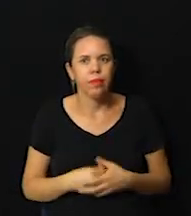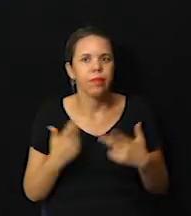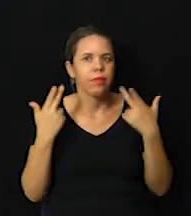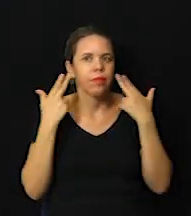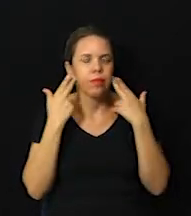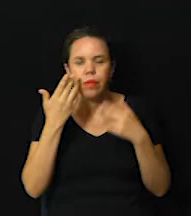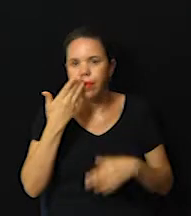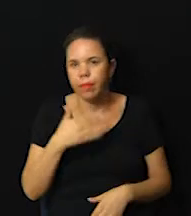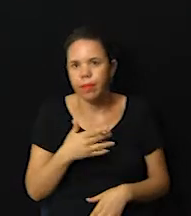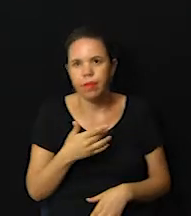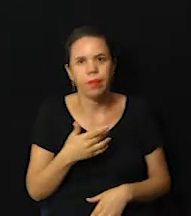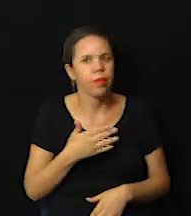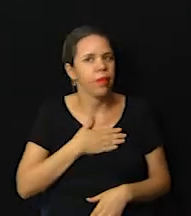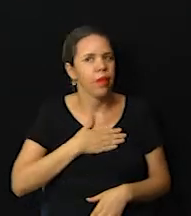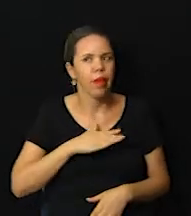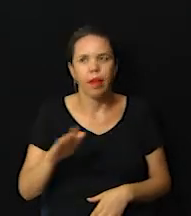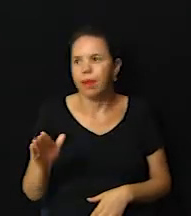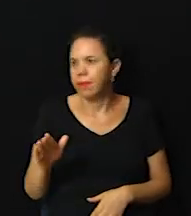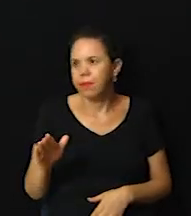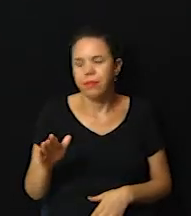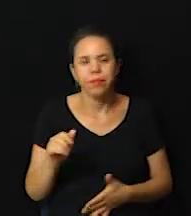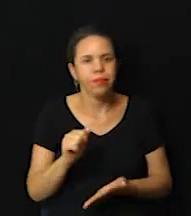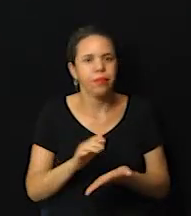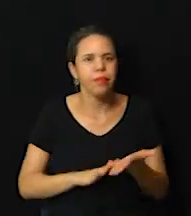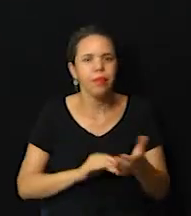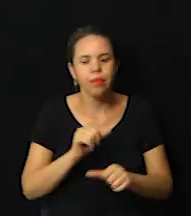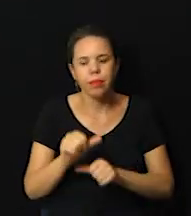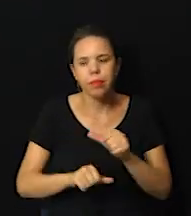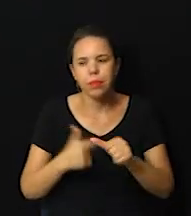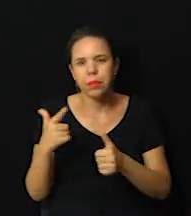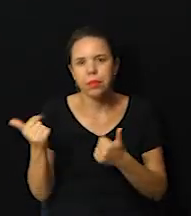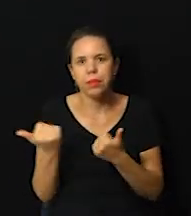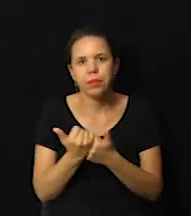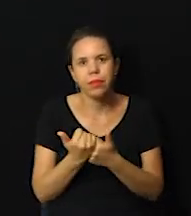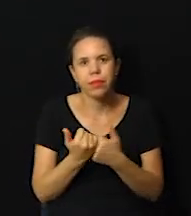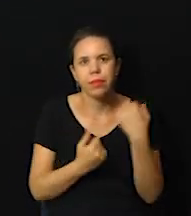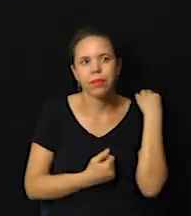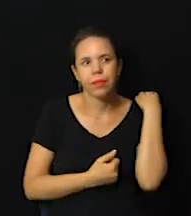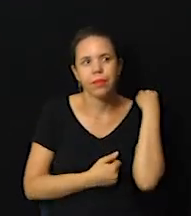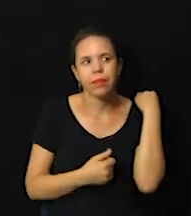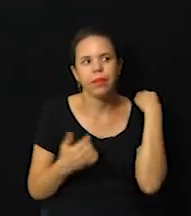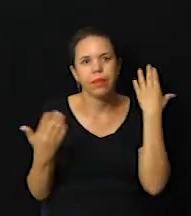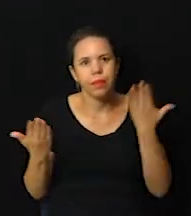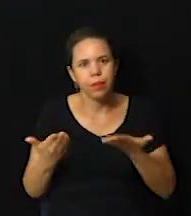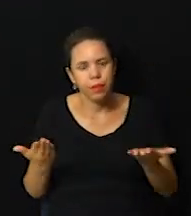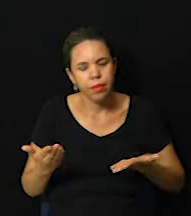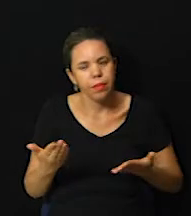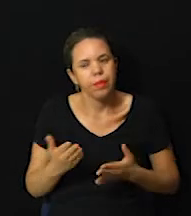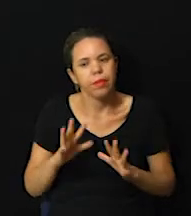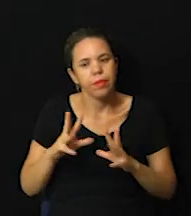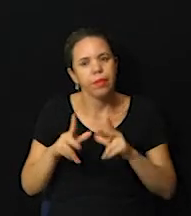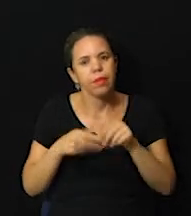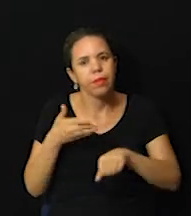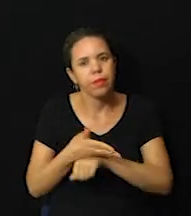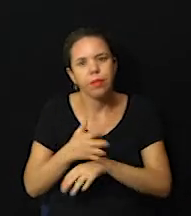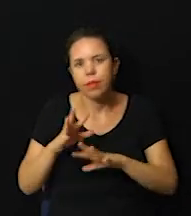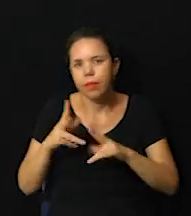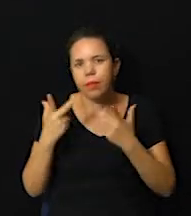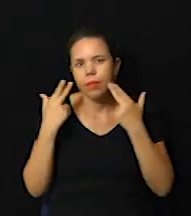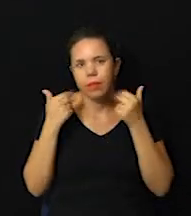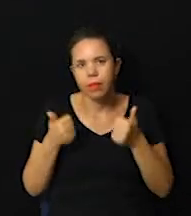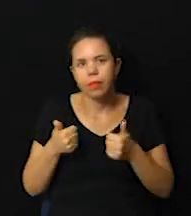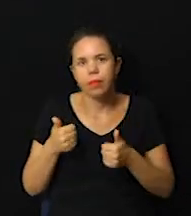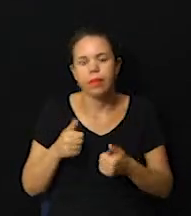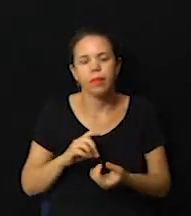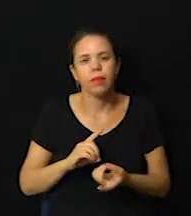quando a criança não gosta de uma atividade, a gente remaneja ela para outra. Mas hoje, atualmente, todos participam de todas as